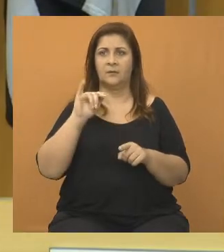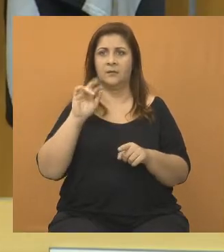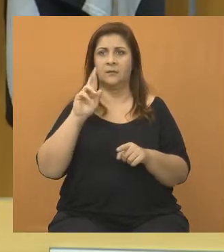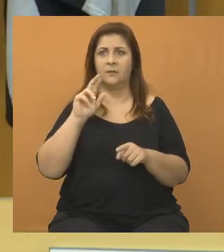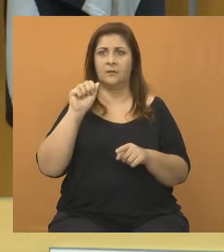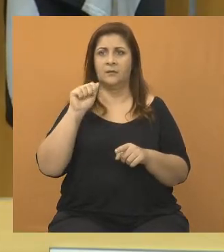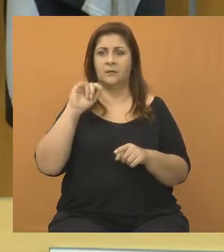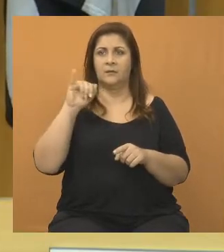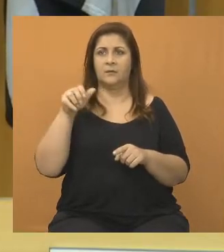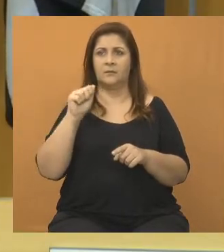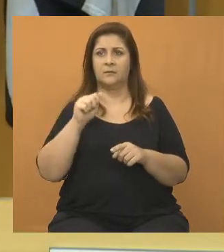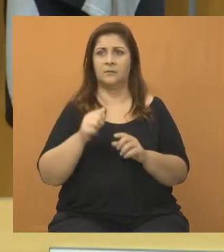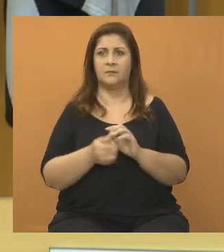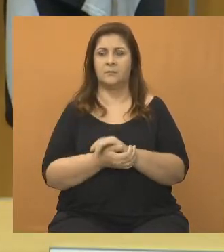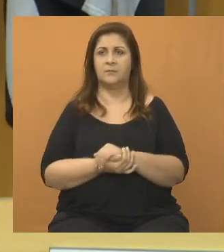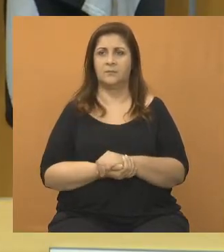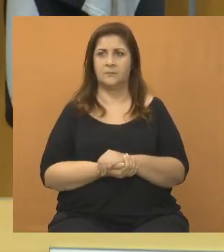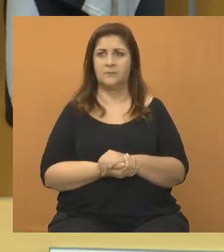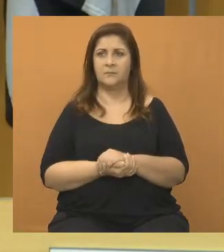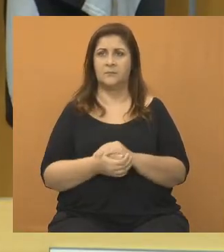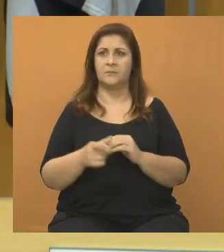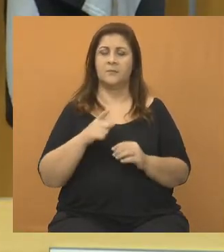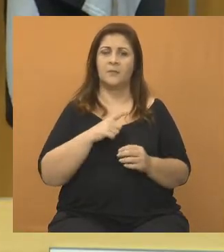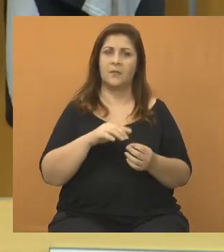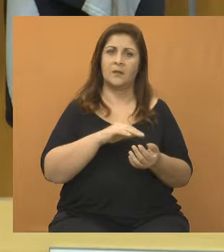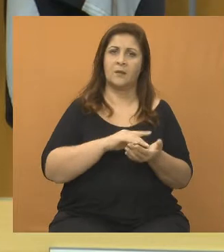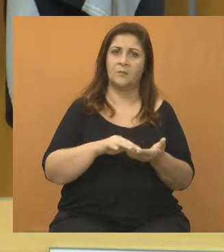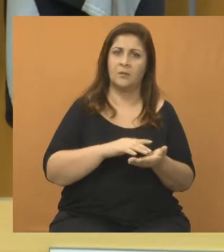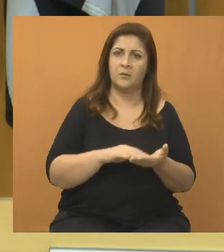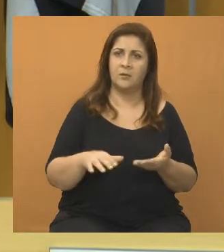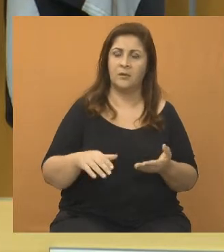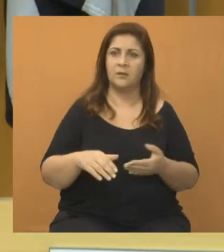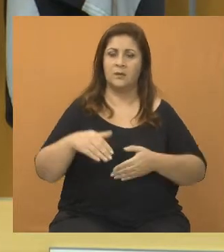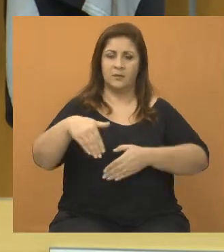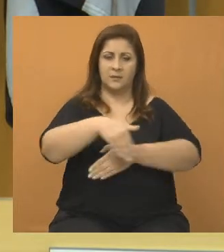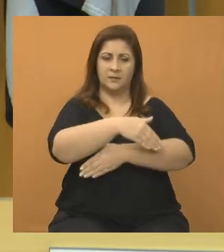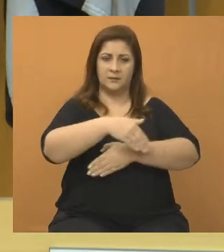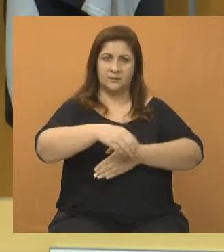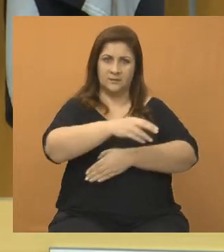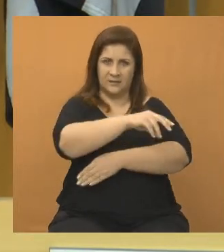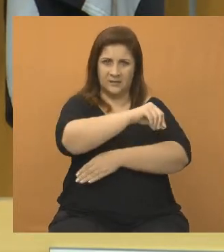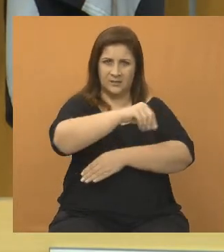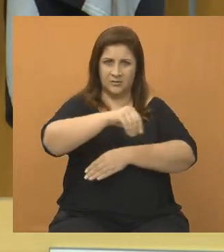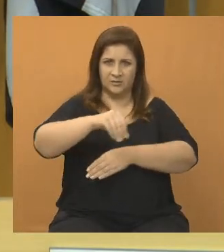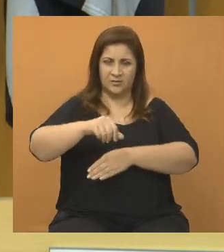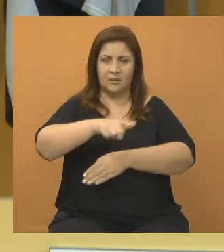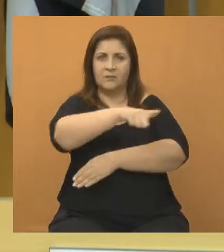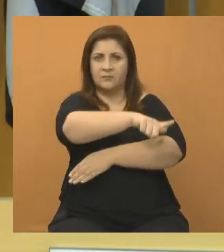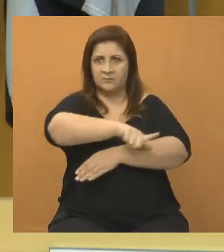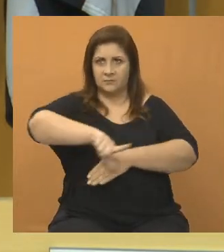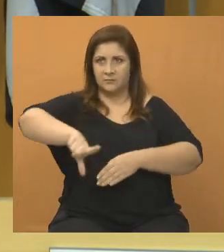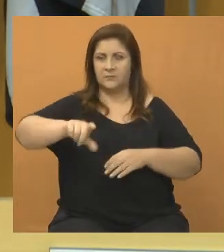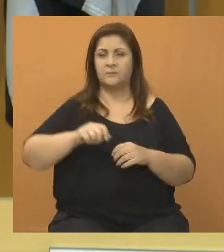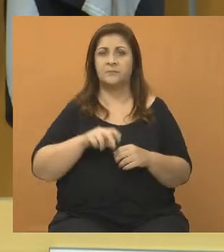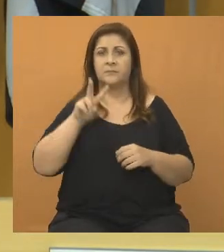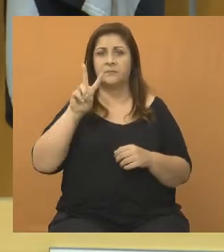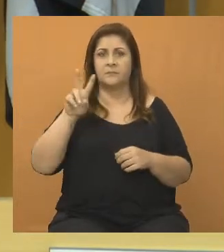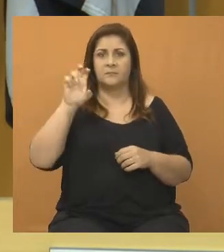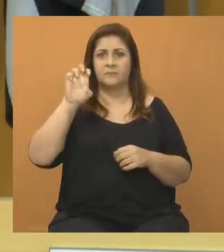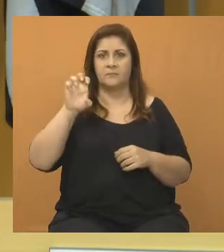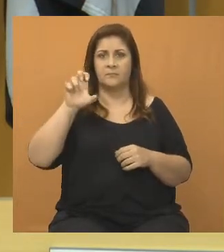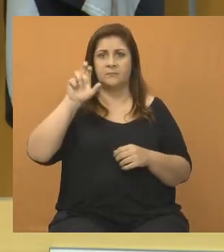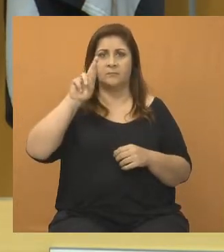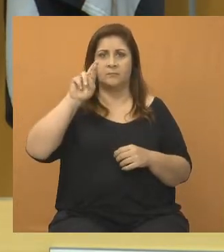já são prestados pelas secretarias, né, de melhoria das estradas de terra, né, o Veraneio e Jal, a gente